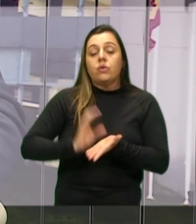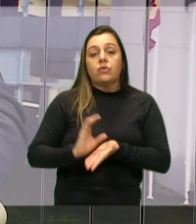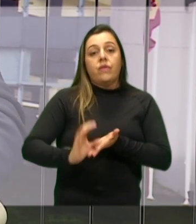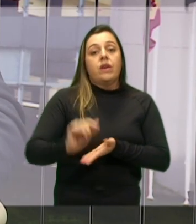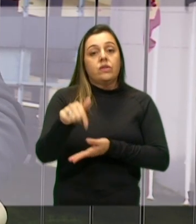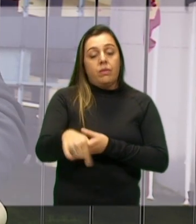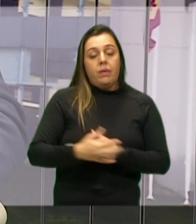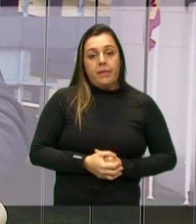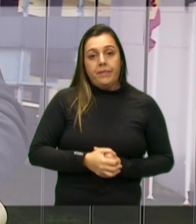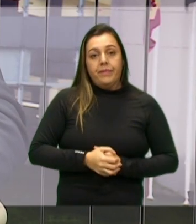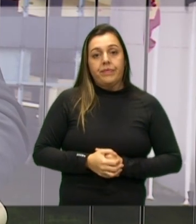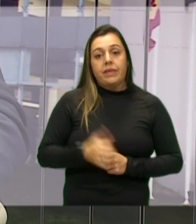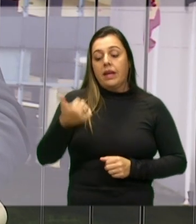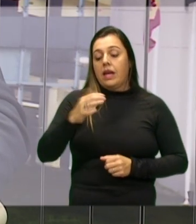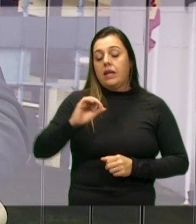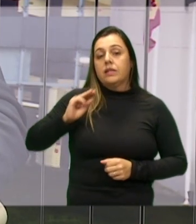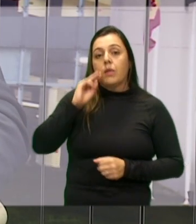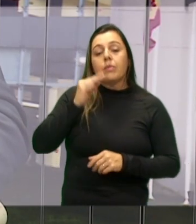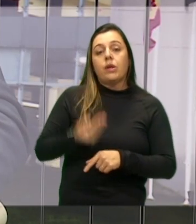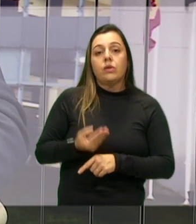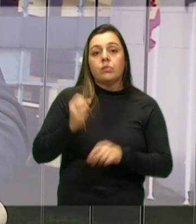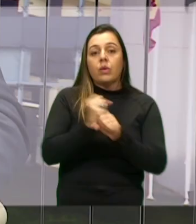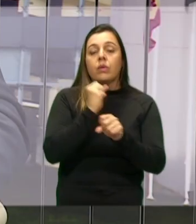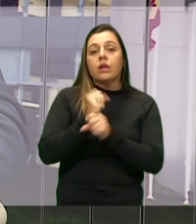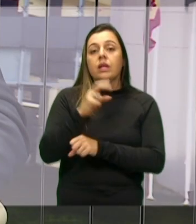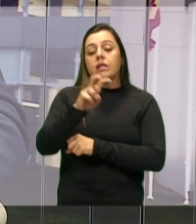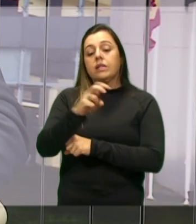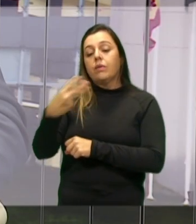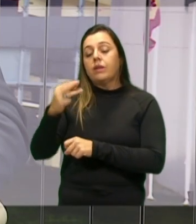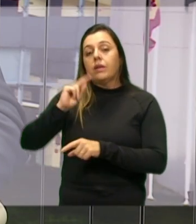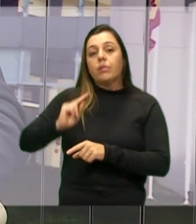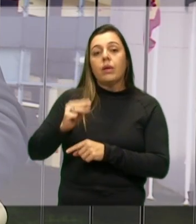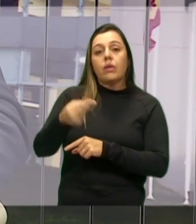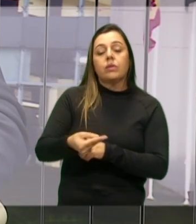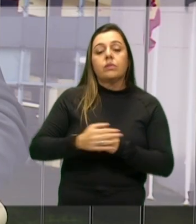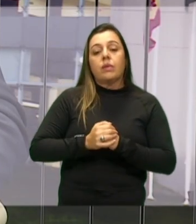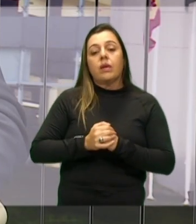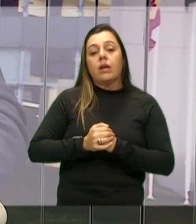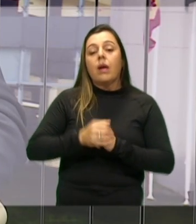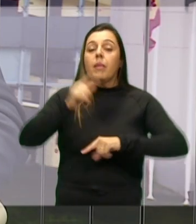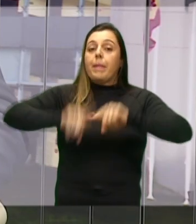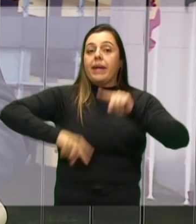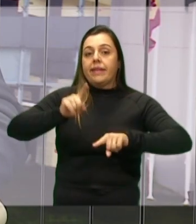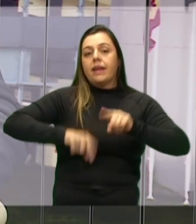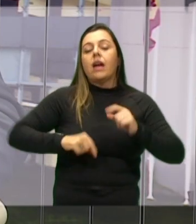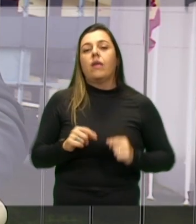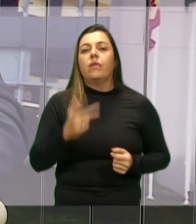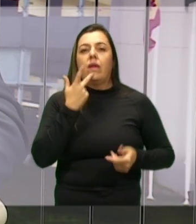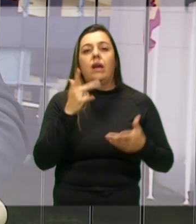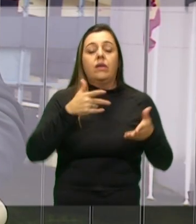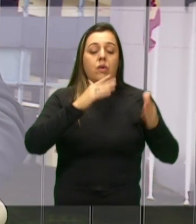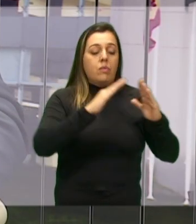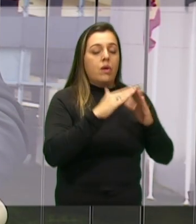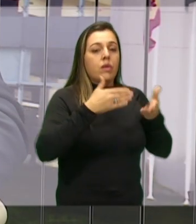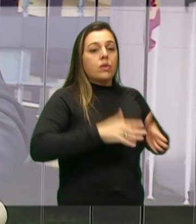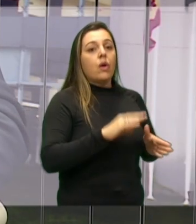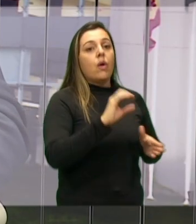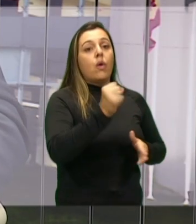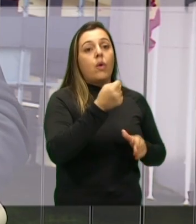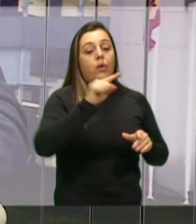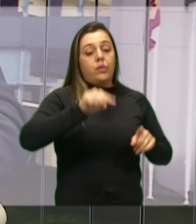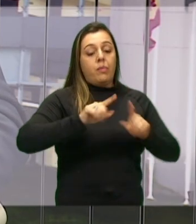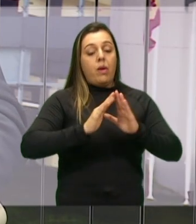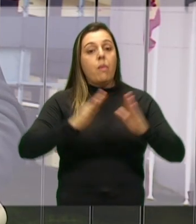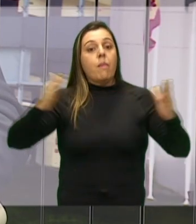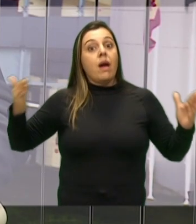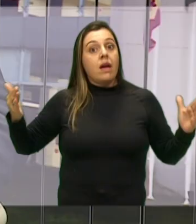investimento. Então, são 100 milhões para a construção e 53 milhões para equipamento. Nós estamos falando de uma maternidade de 8.000 metros